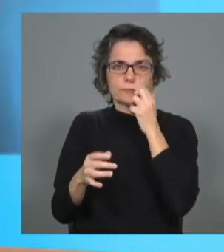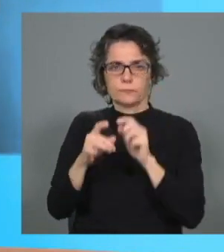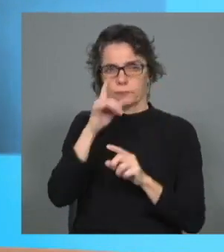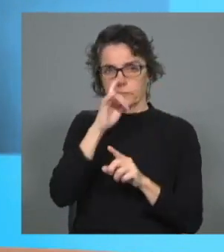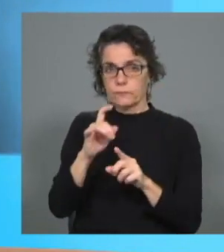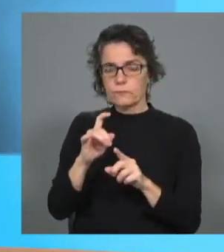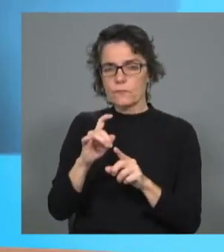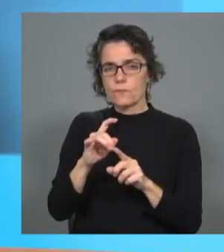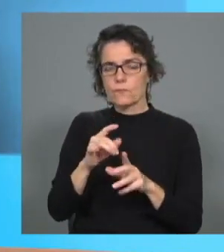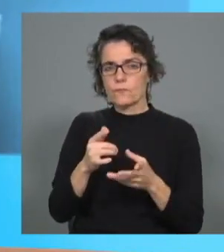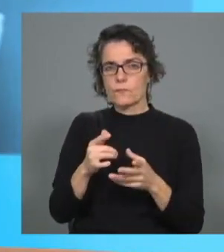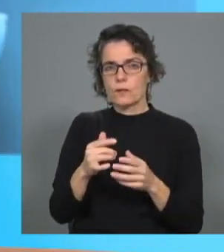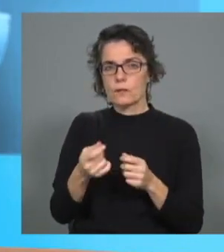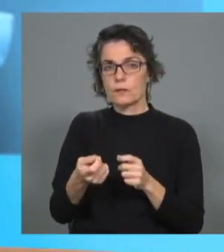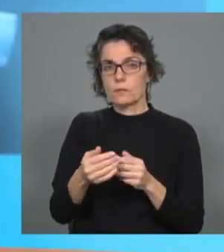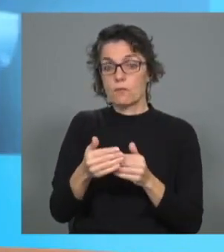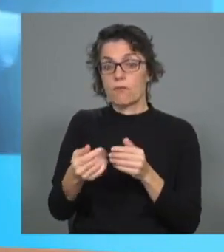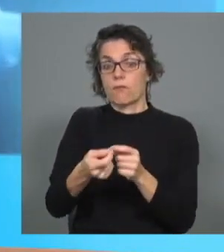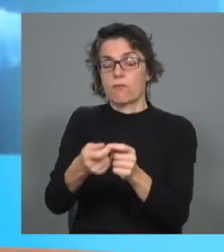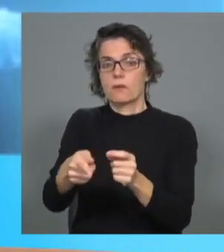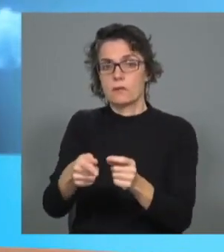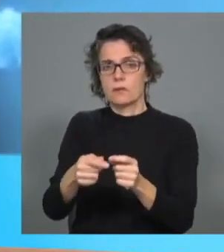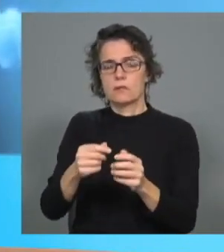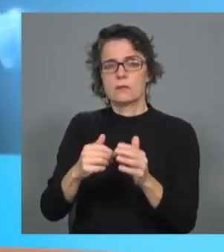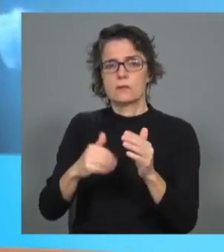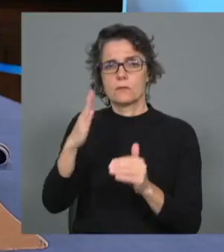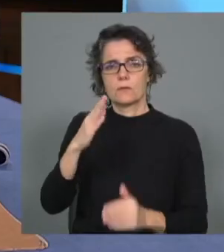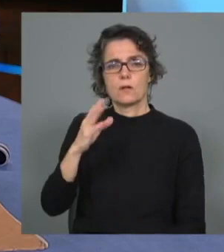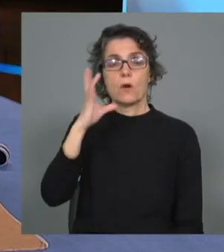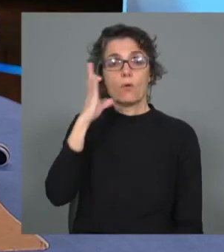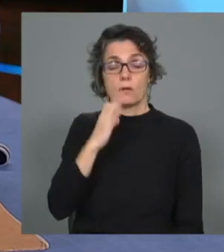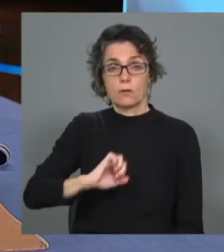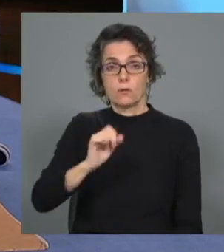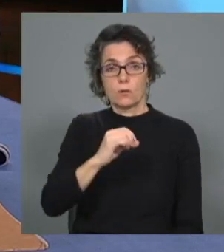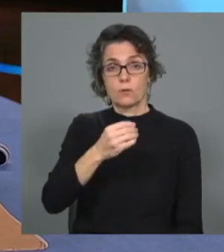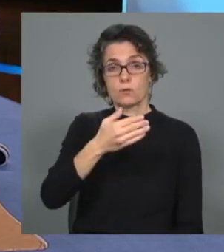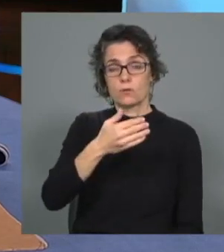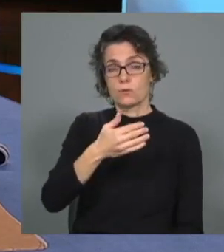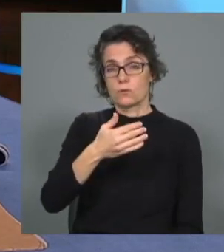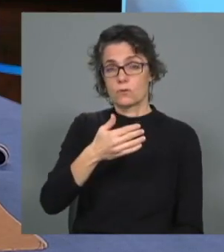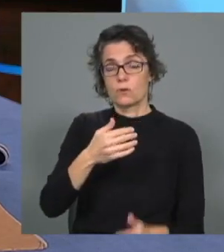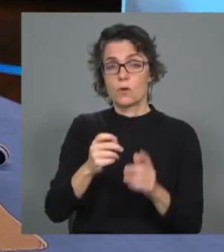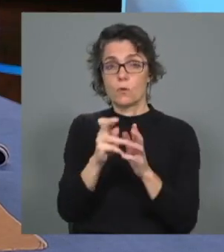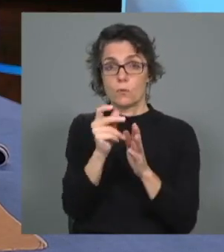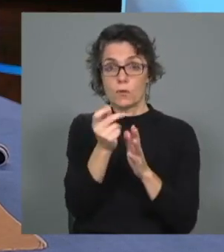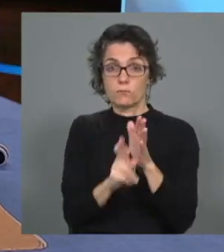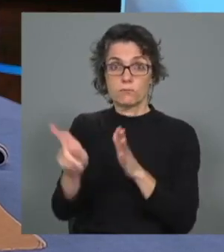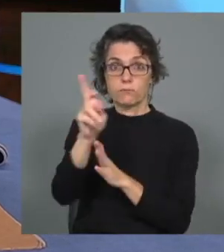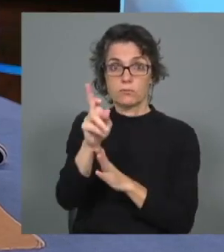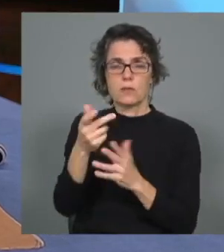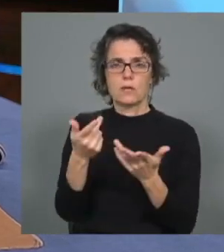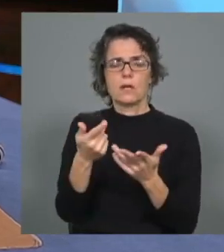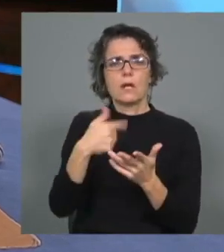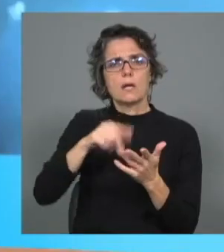subiram em 150% o preço do hotel onde nós íamos ficar e só conseguimos ir porque houve uma fundação, a Fundação Oceano